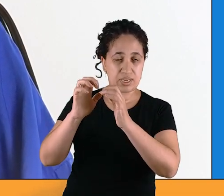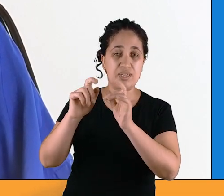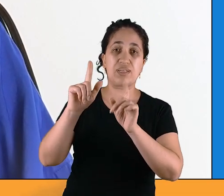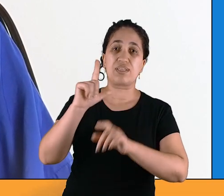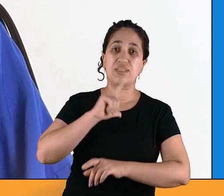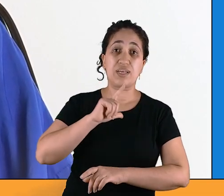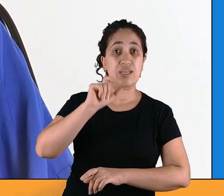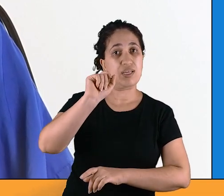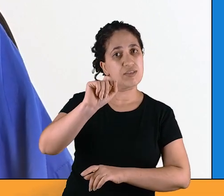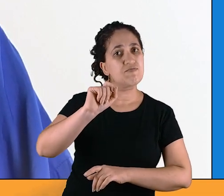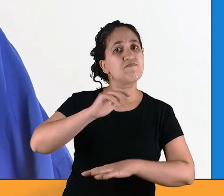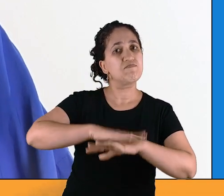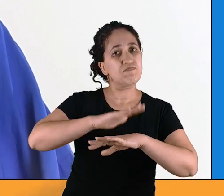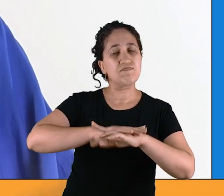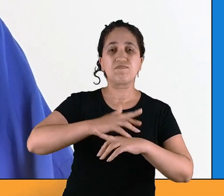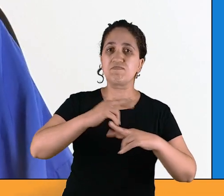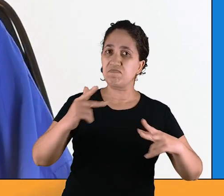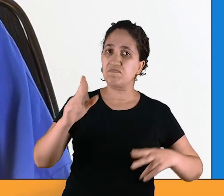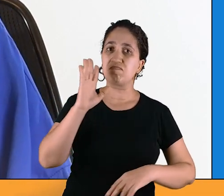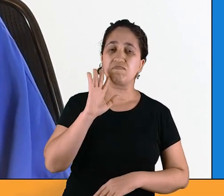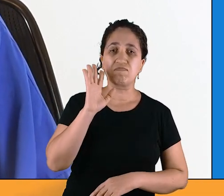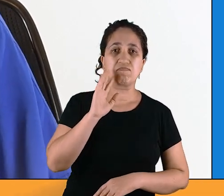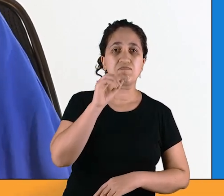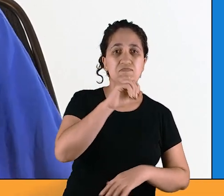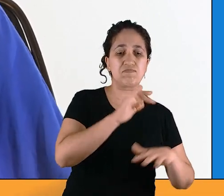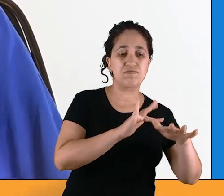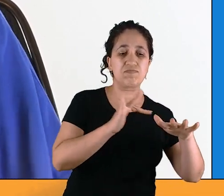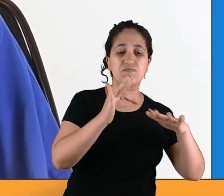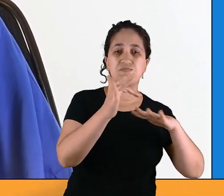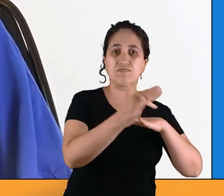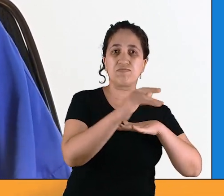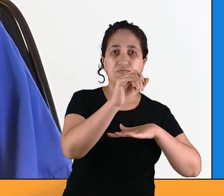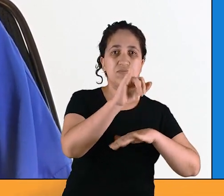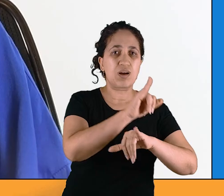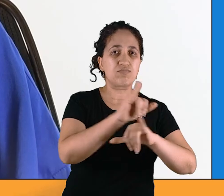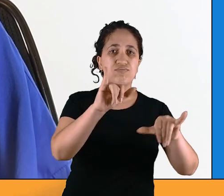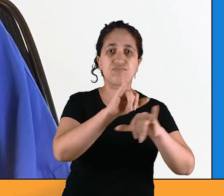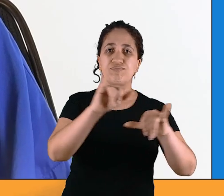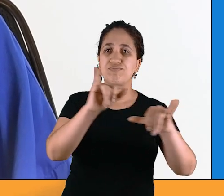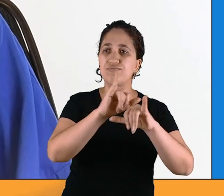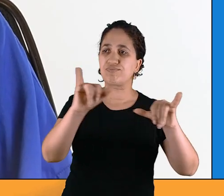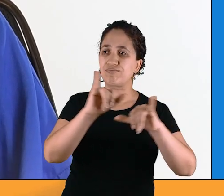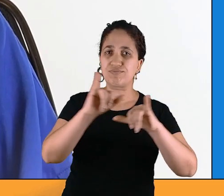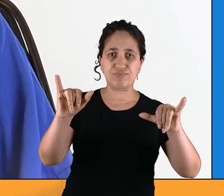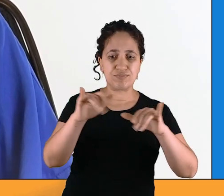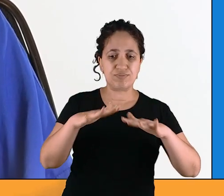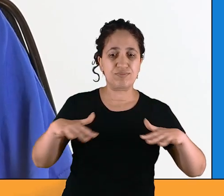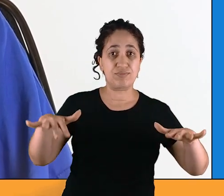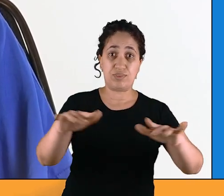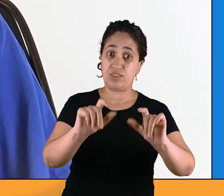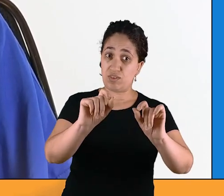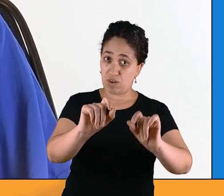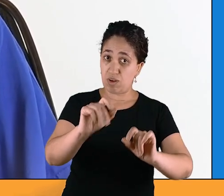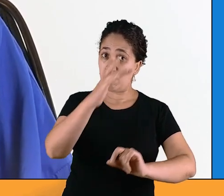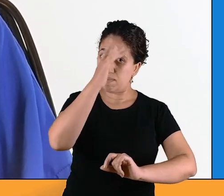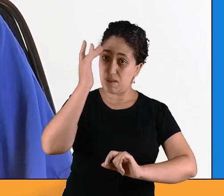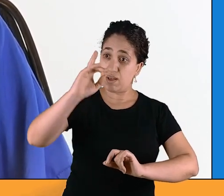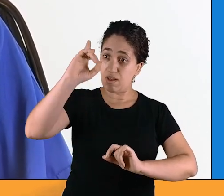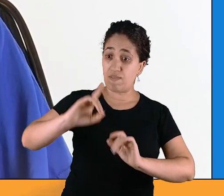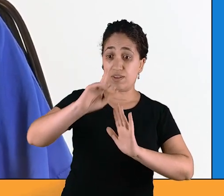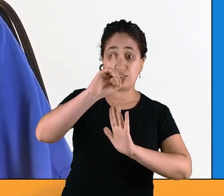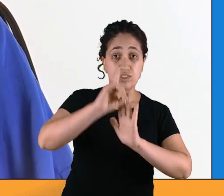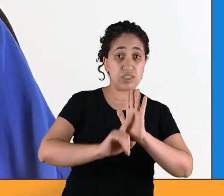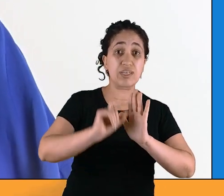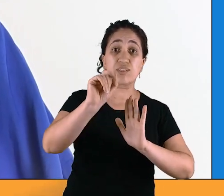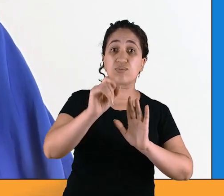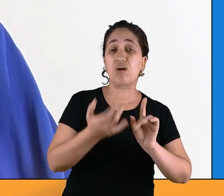cerebral, né, e que tem feito um trabalho muito interessante nas redes sociais para informar a população, né, sobre os direitos da pessoa com deficiência,